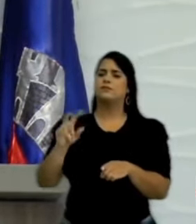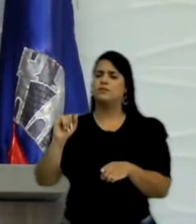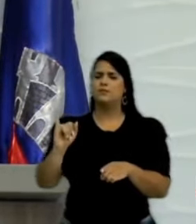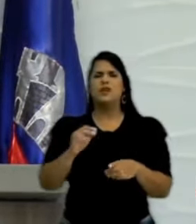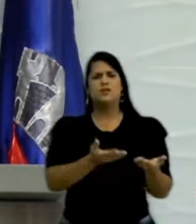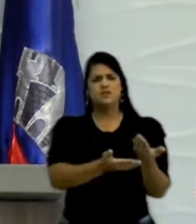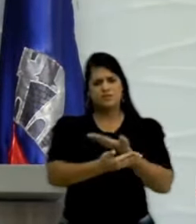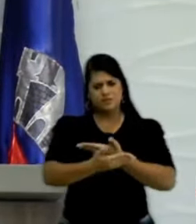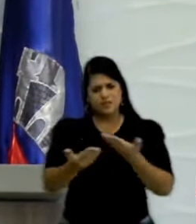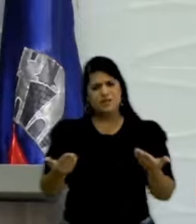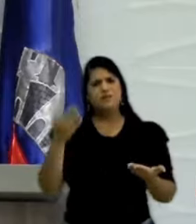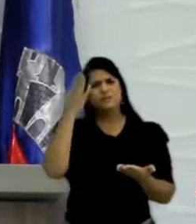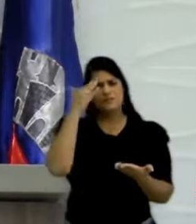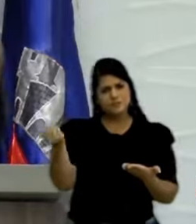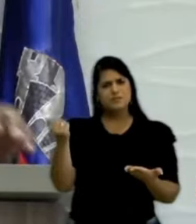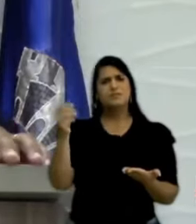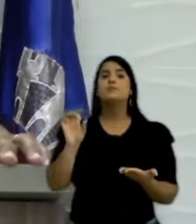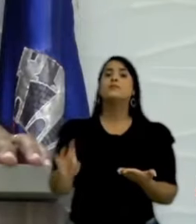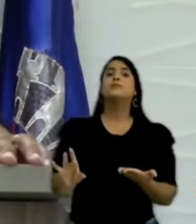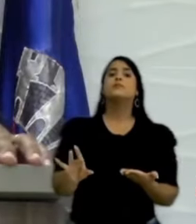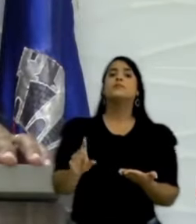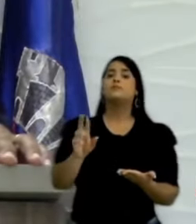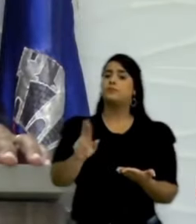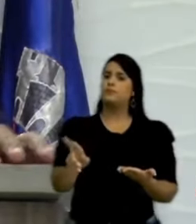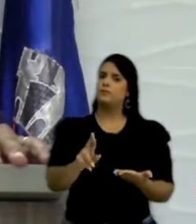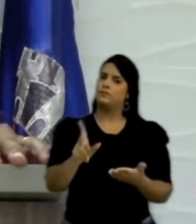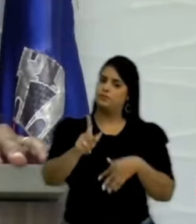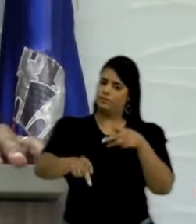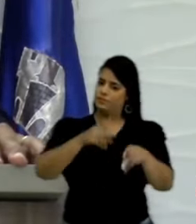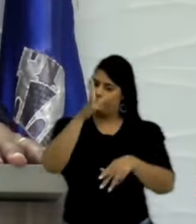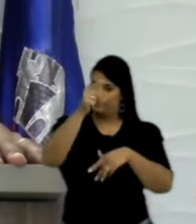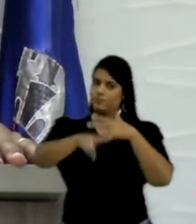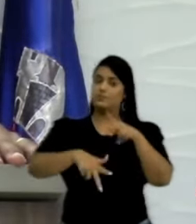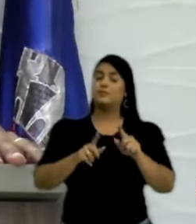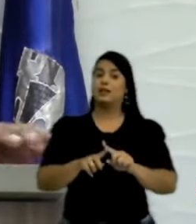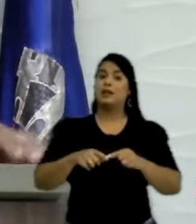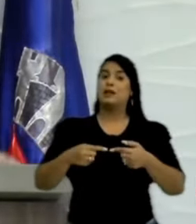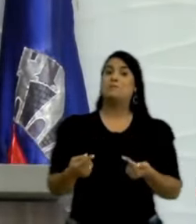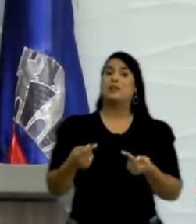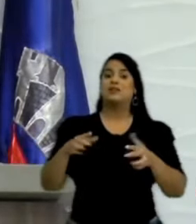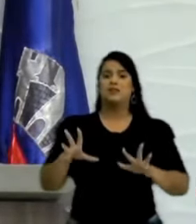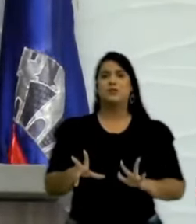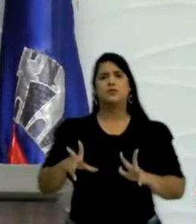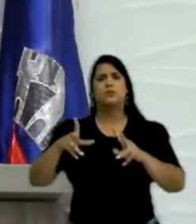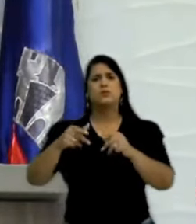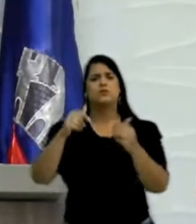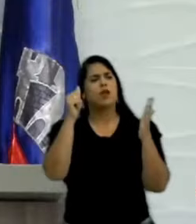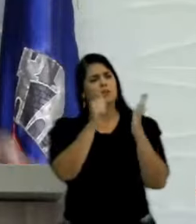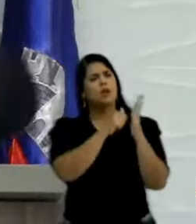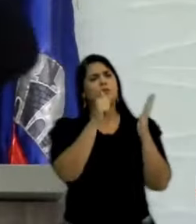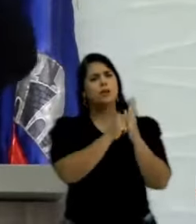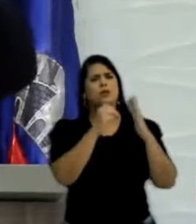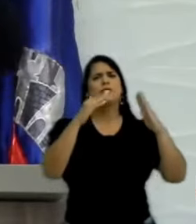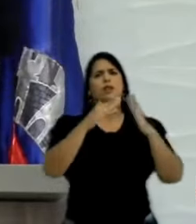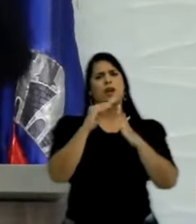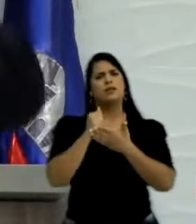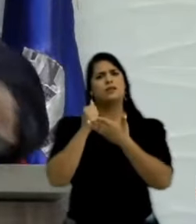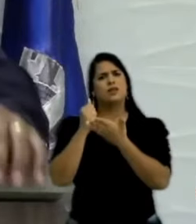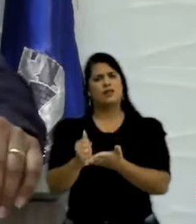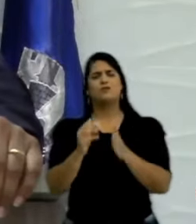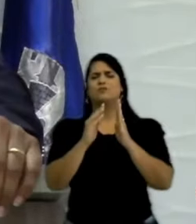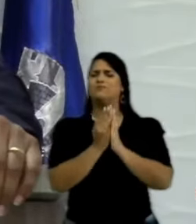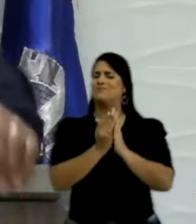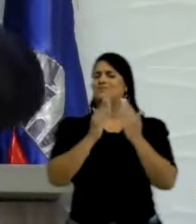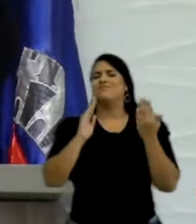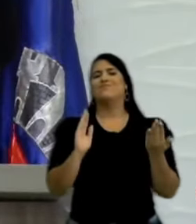colegas vereador, não só o povo de São Bento, mas todo mundo que bater naquela casa está de porta